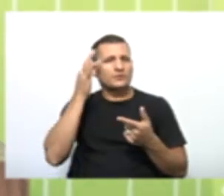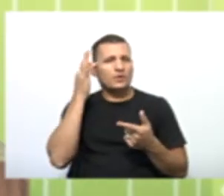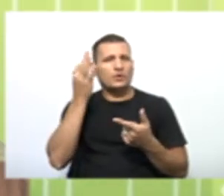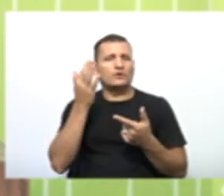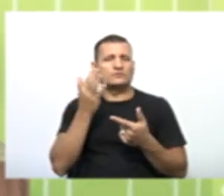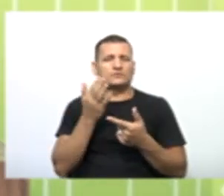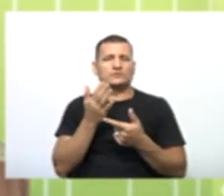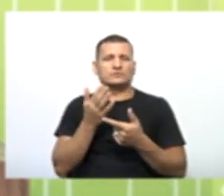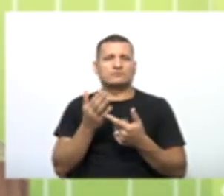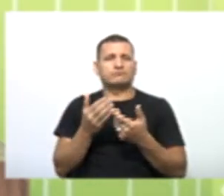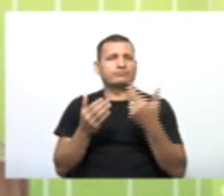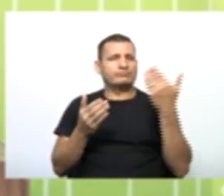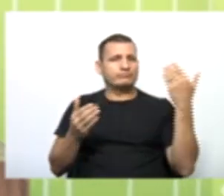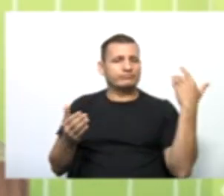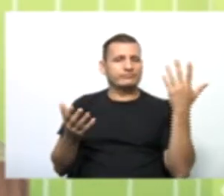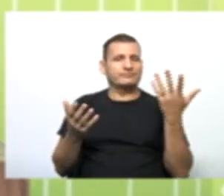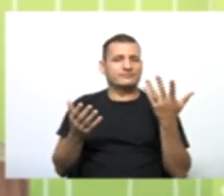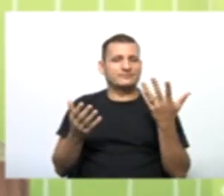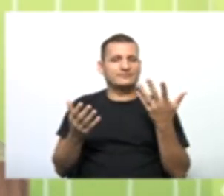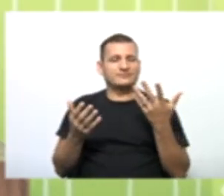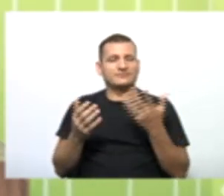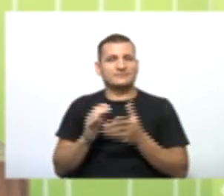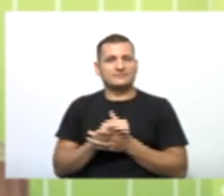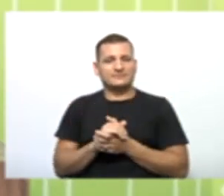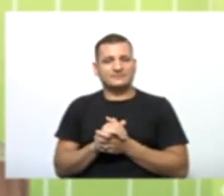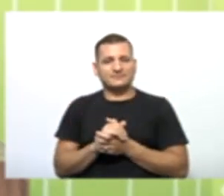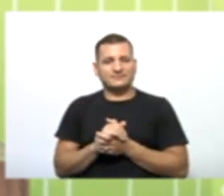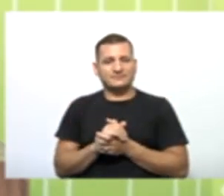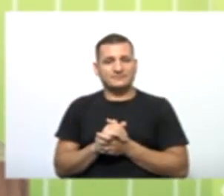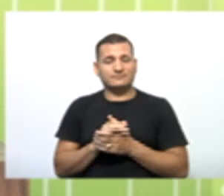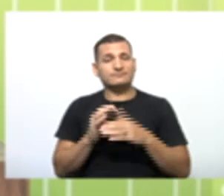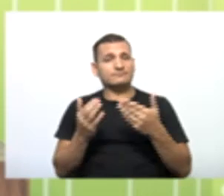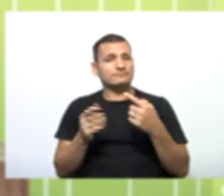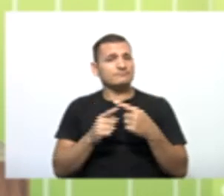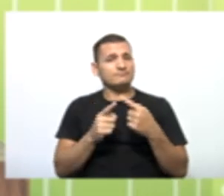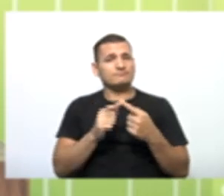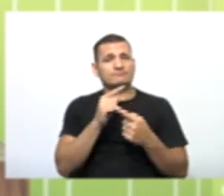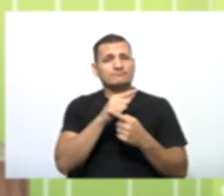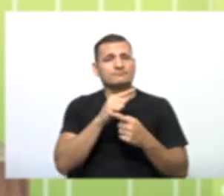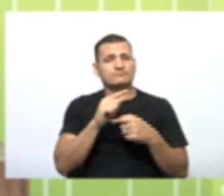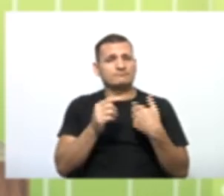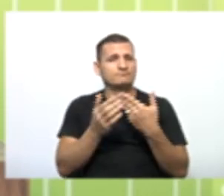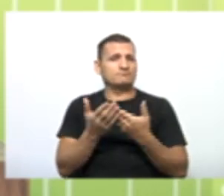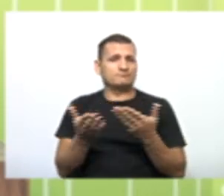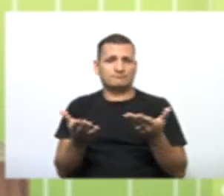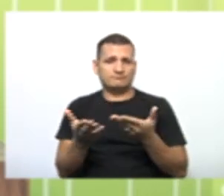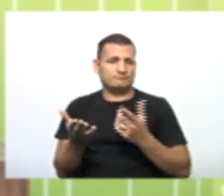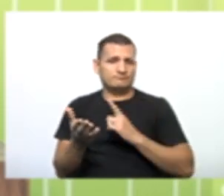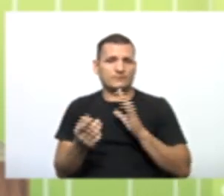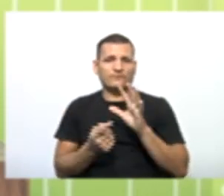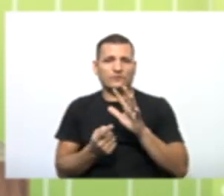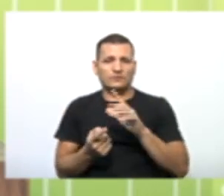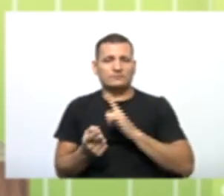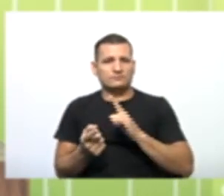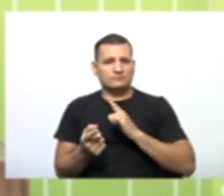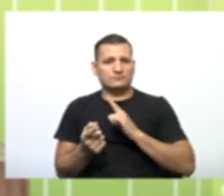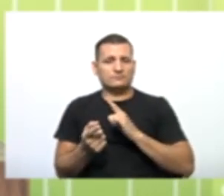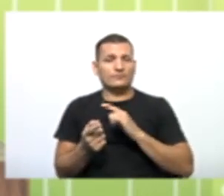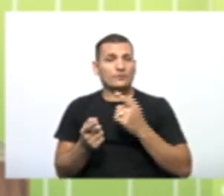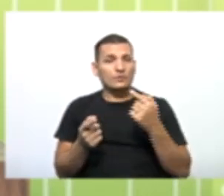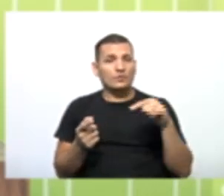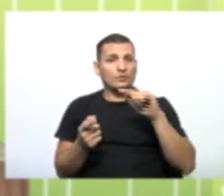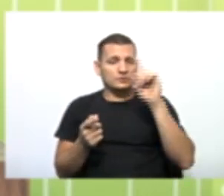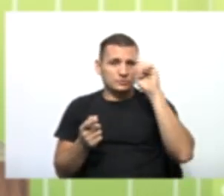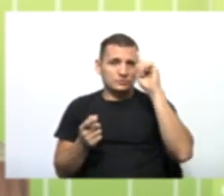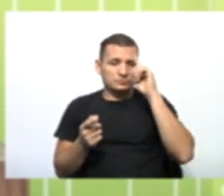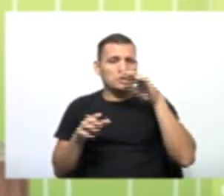tempo da carochinha e mais para trás? É porque eles têm influência no nosso pensamento de hoje. E no dia a dia a gente quase